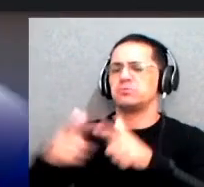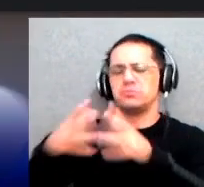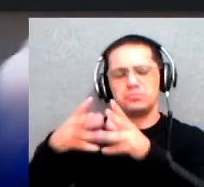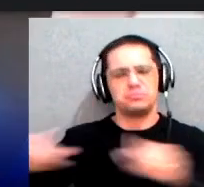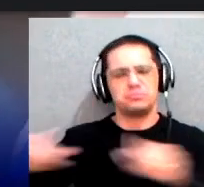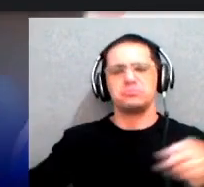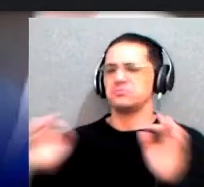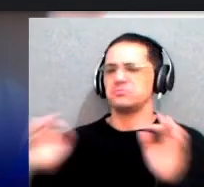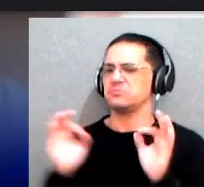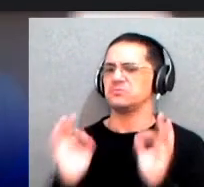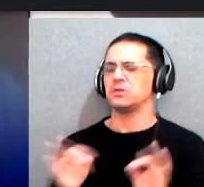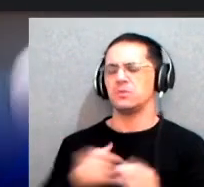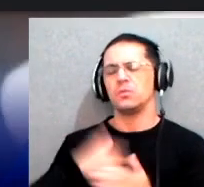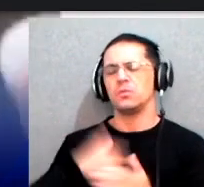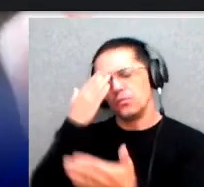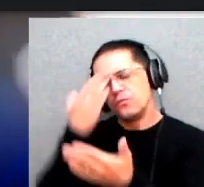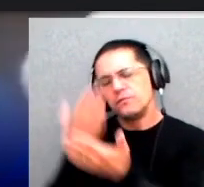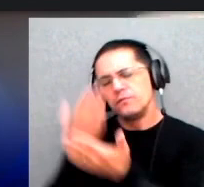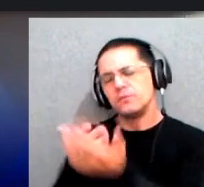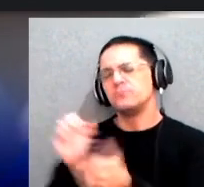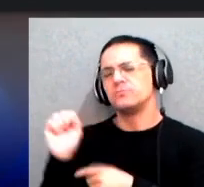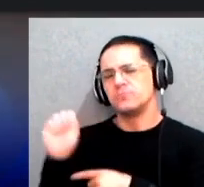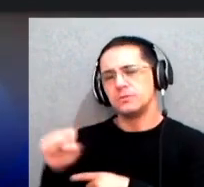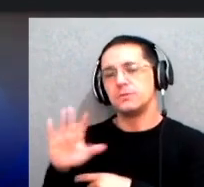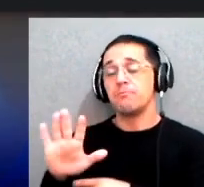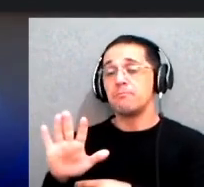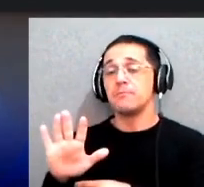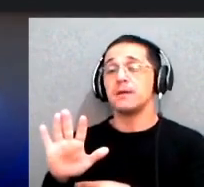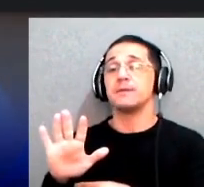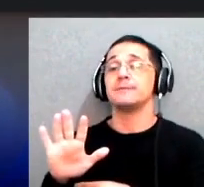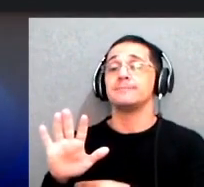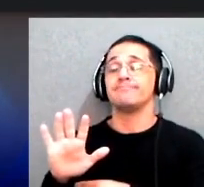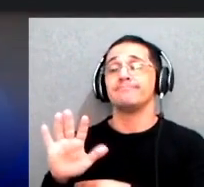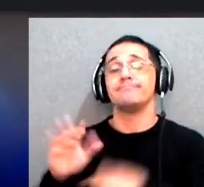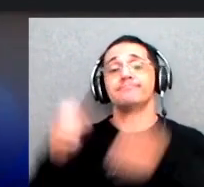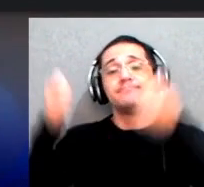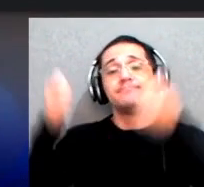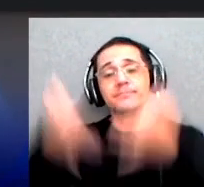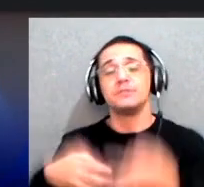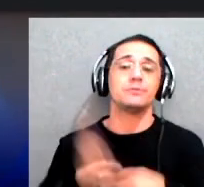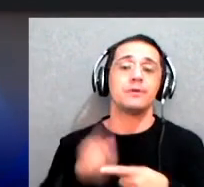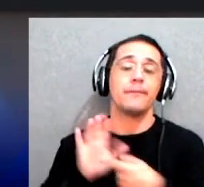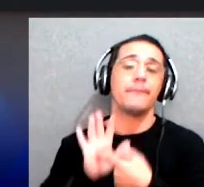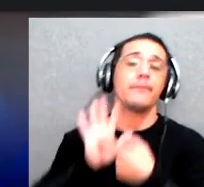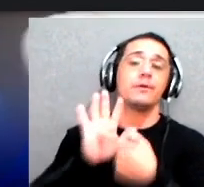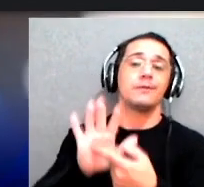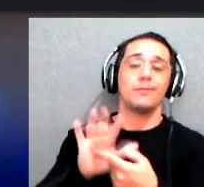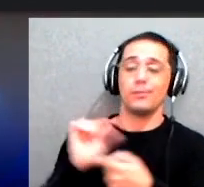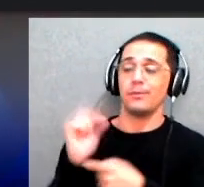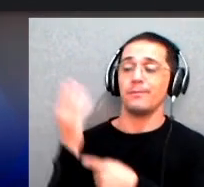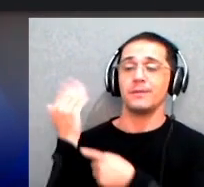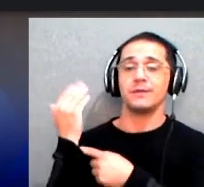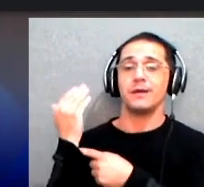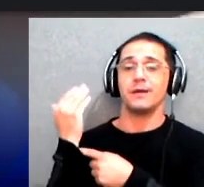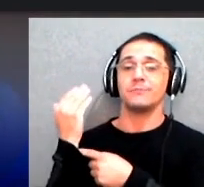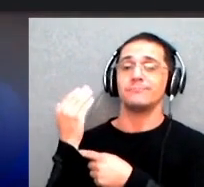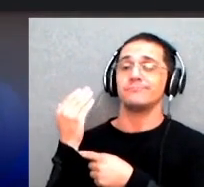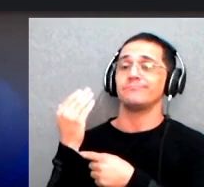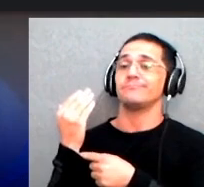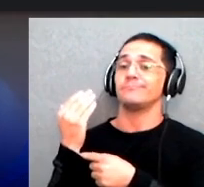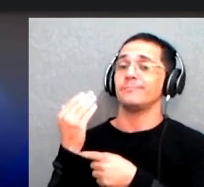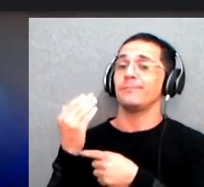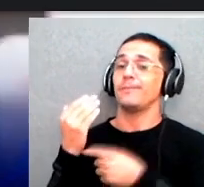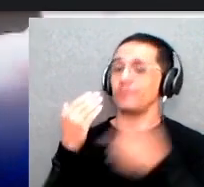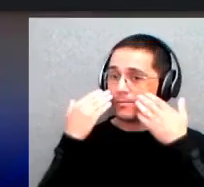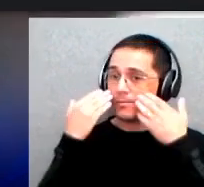Polícia Federal, por exemplo, mas faço referência a essa situação porque é muito recente, apenas com o propósito de firmar ainda mais o nosso posicionamento